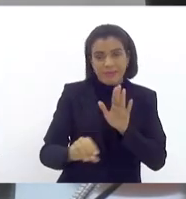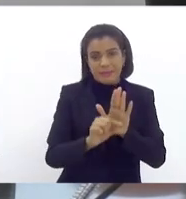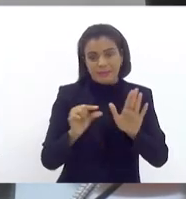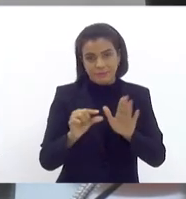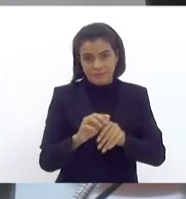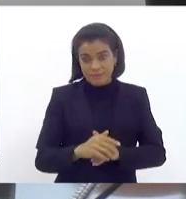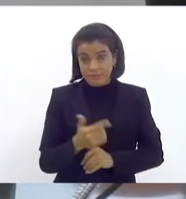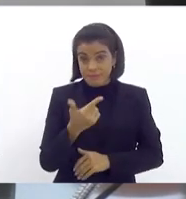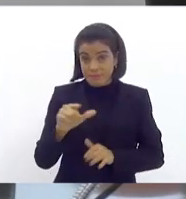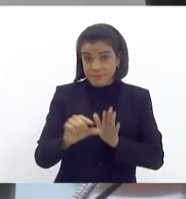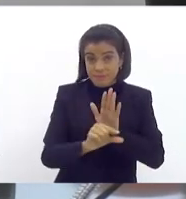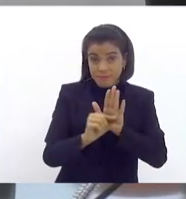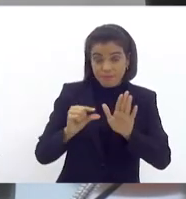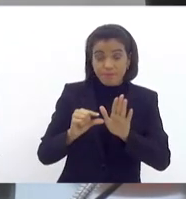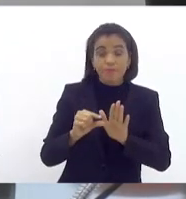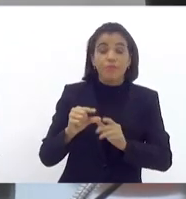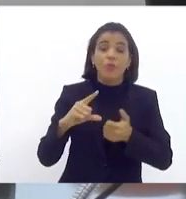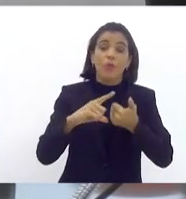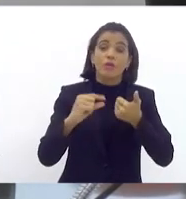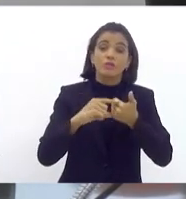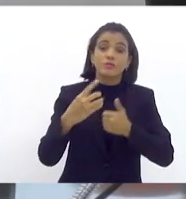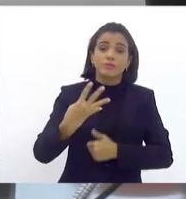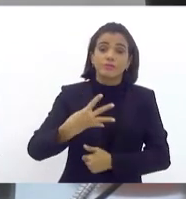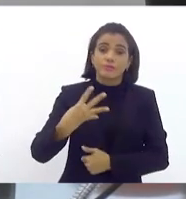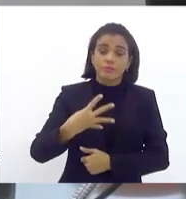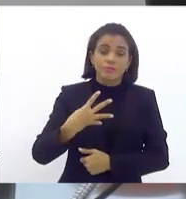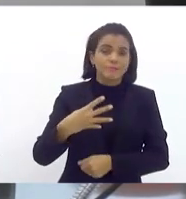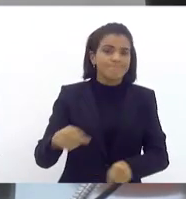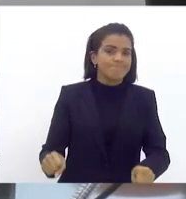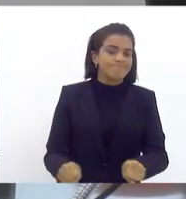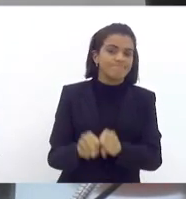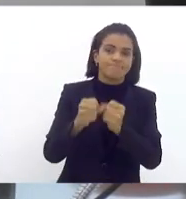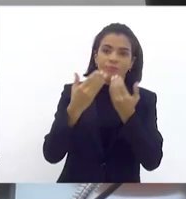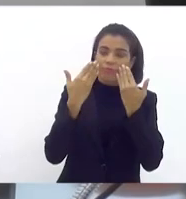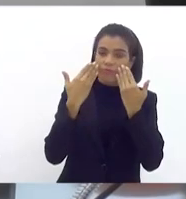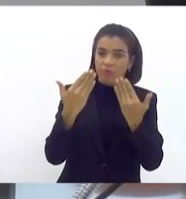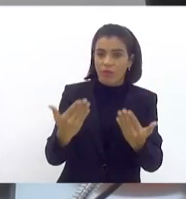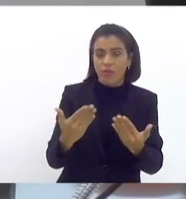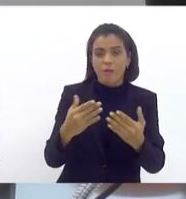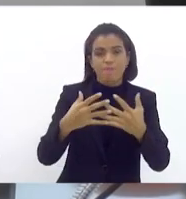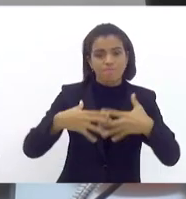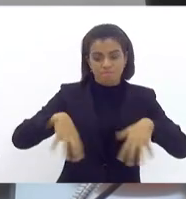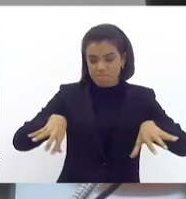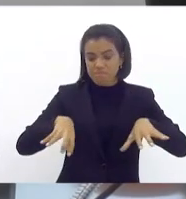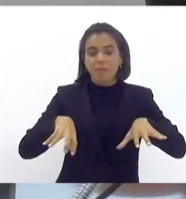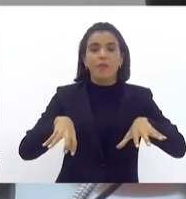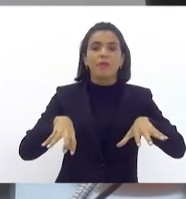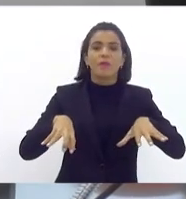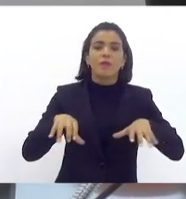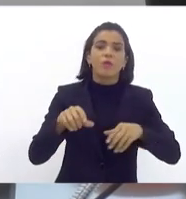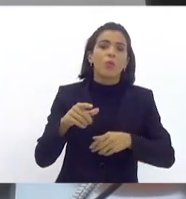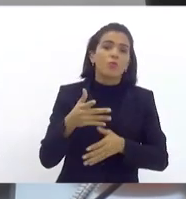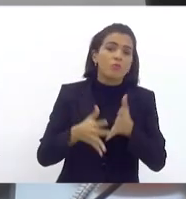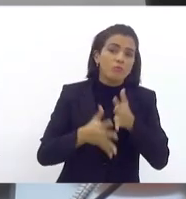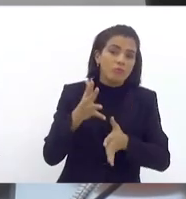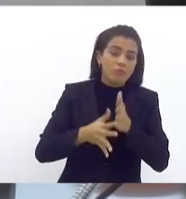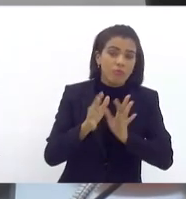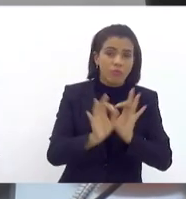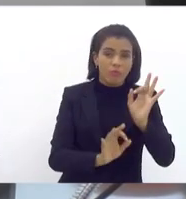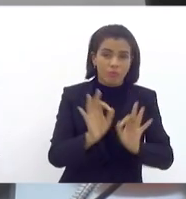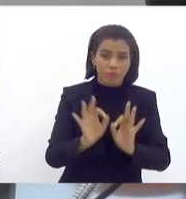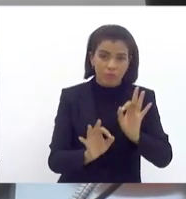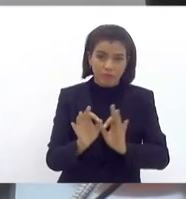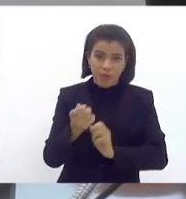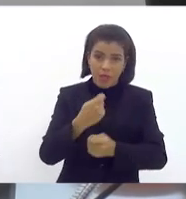A outra emenda, o artigo 4º, viola nitidamente a separação dos poderes na medida em que interfere na organização